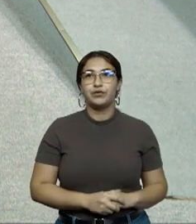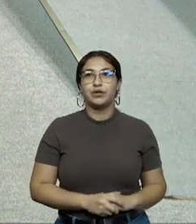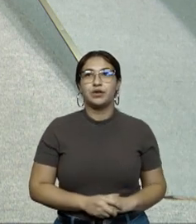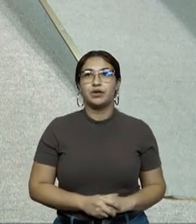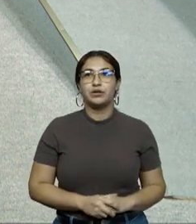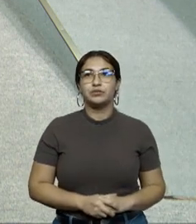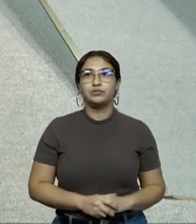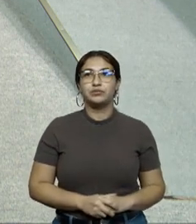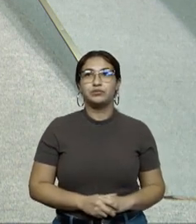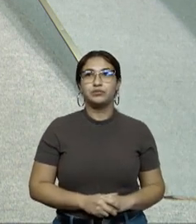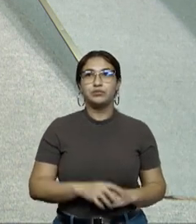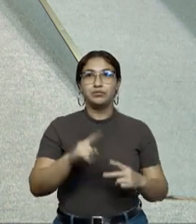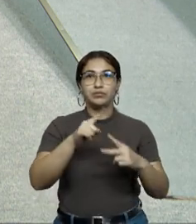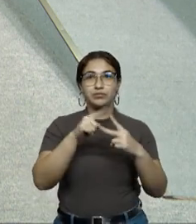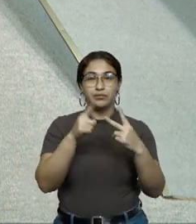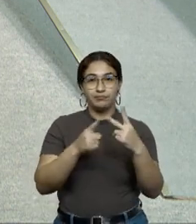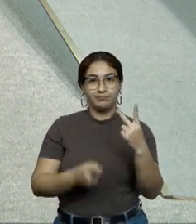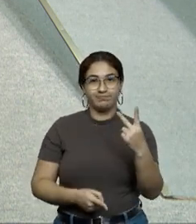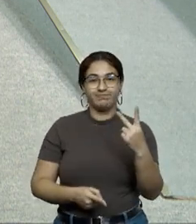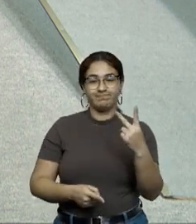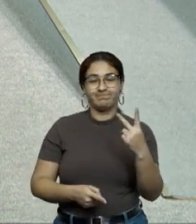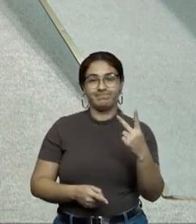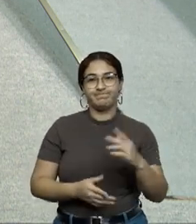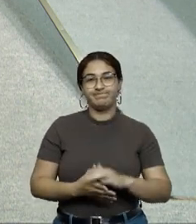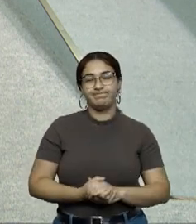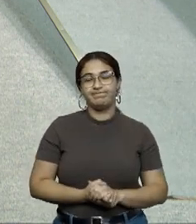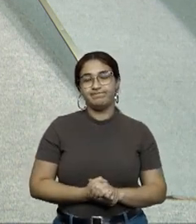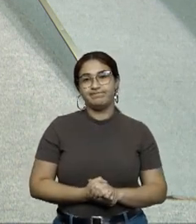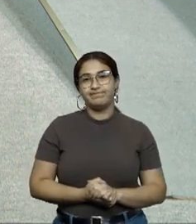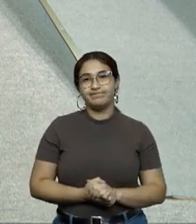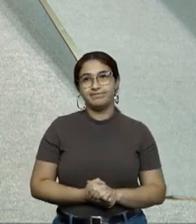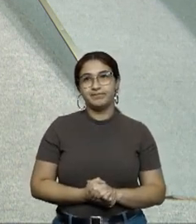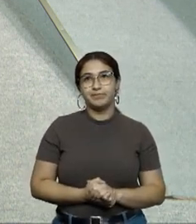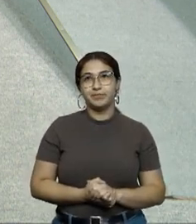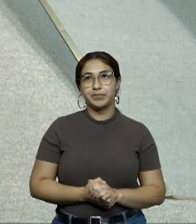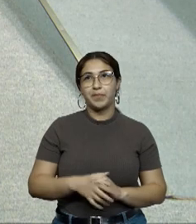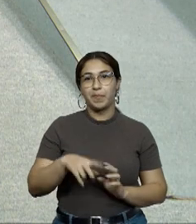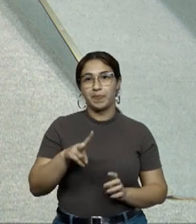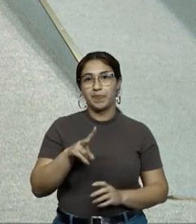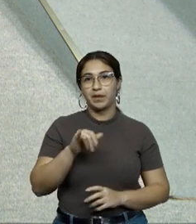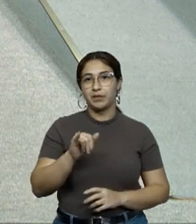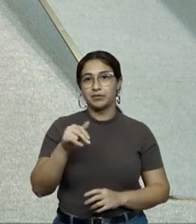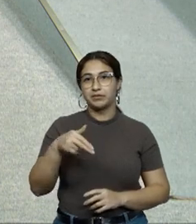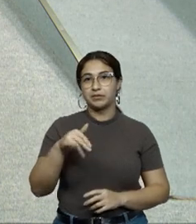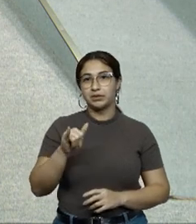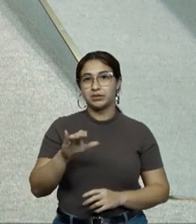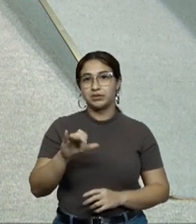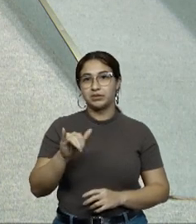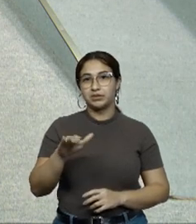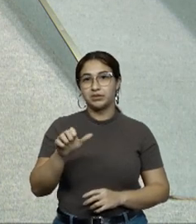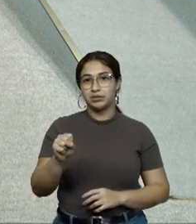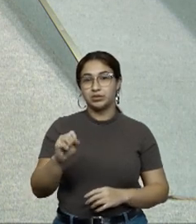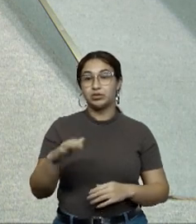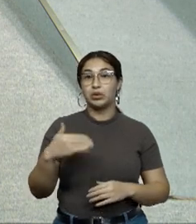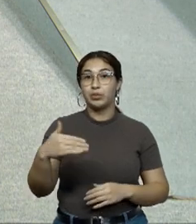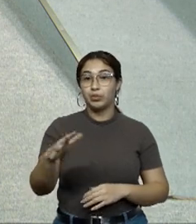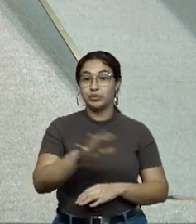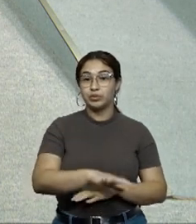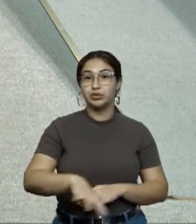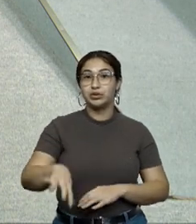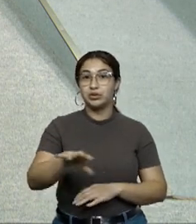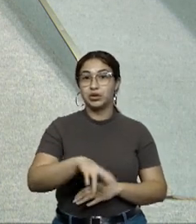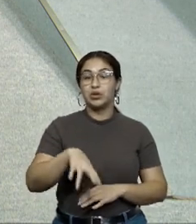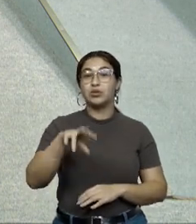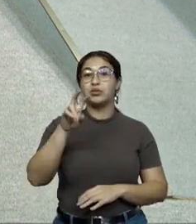tem dois Ah tá tá bom então o Vinícius aqui no agora e depois da Regional de Xanxerê o Jean